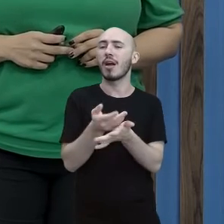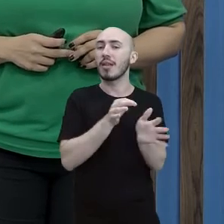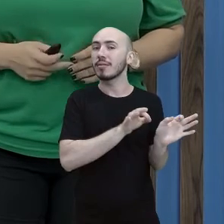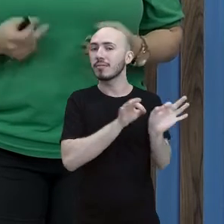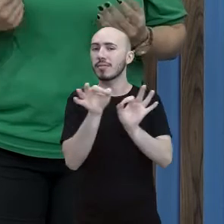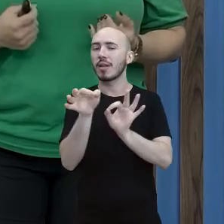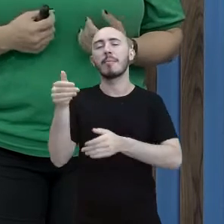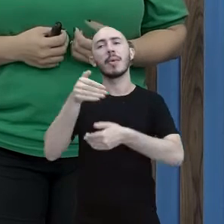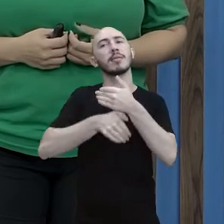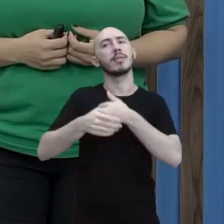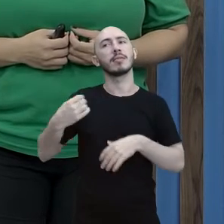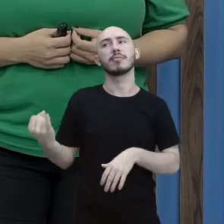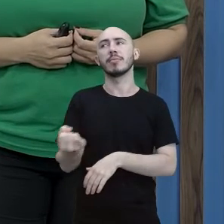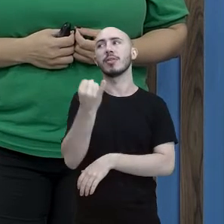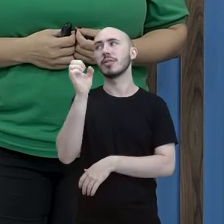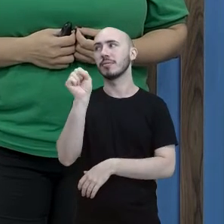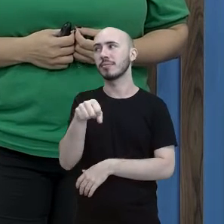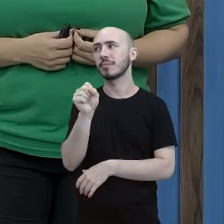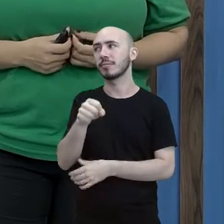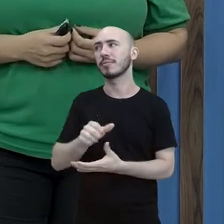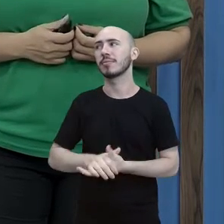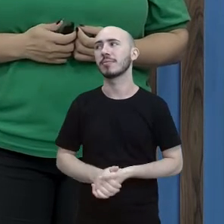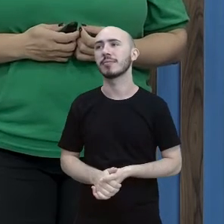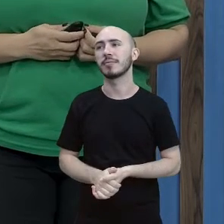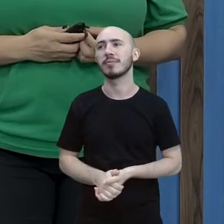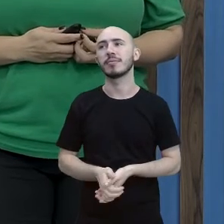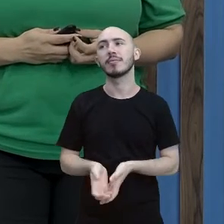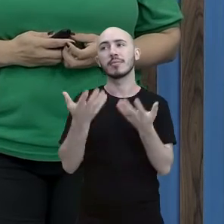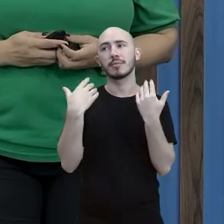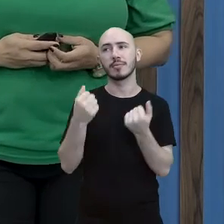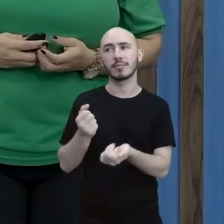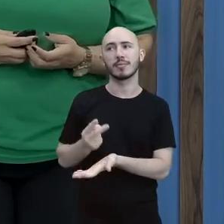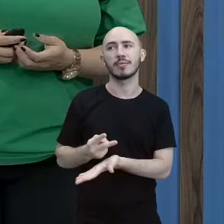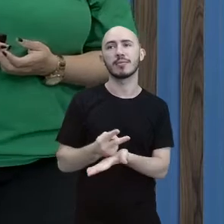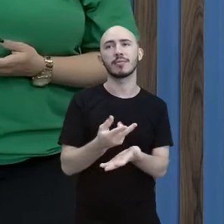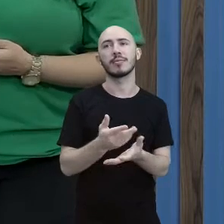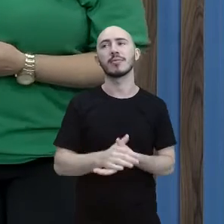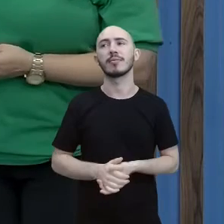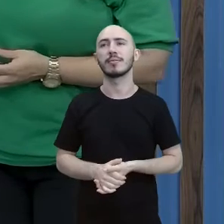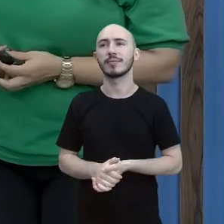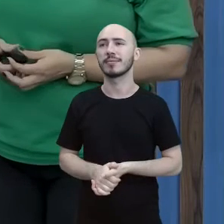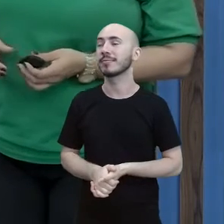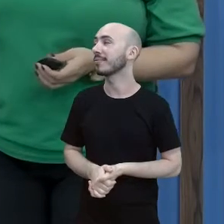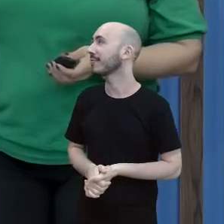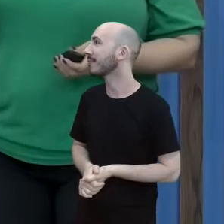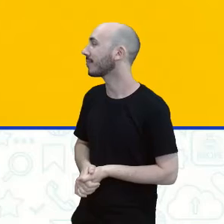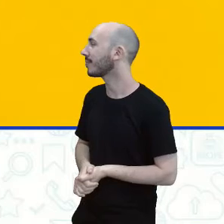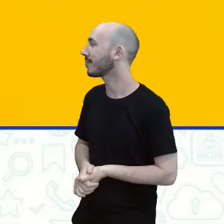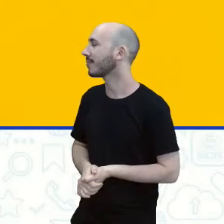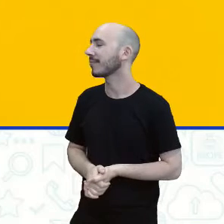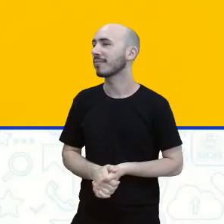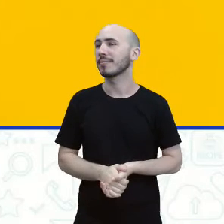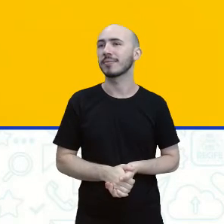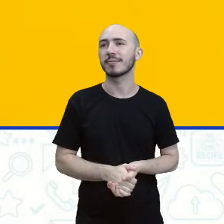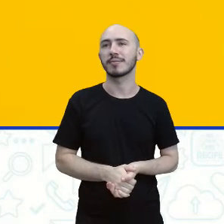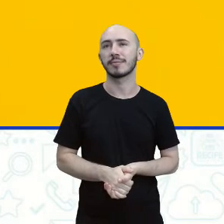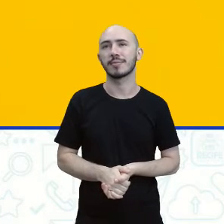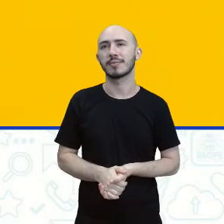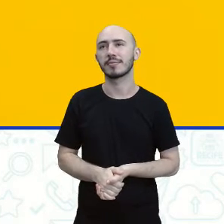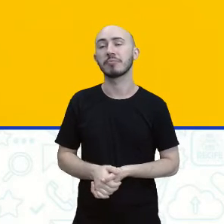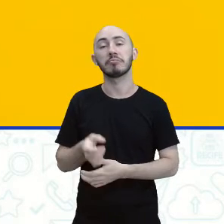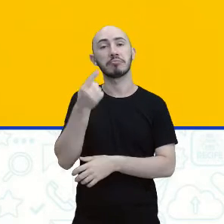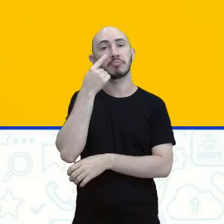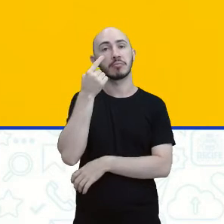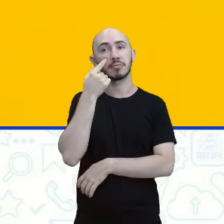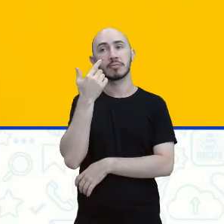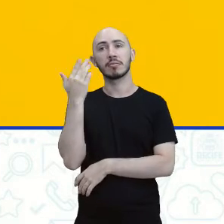sua participação é muito importante para a gente, tá bom? Vamos continuar aqui, então. Olha só. Então, vimos